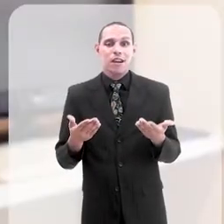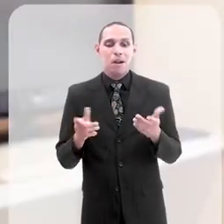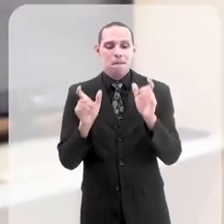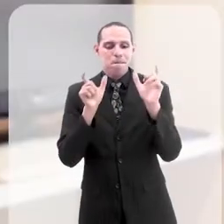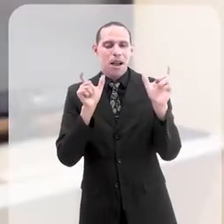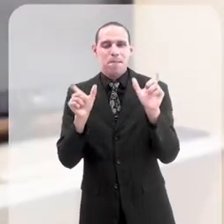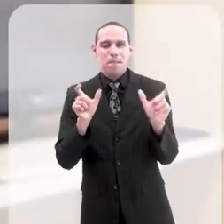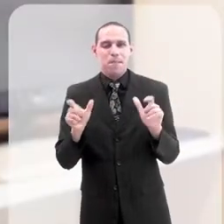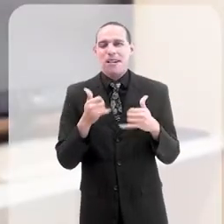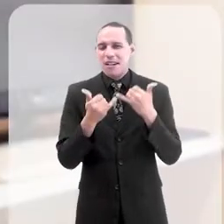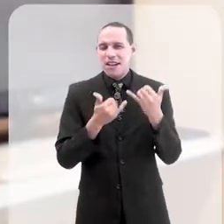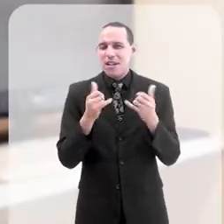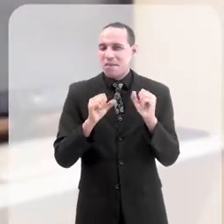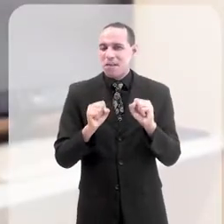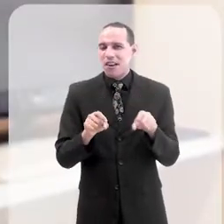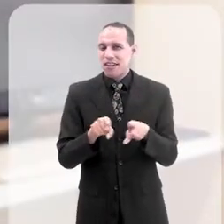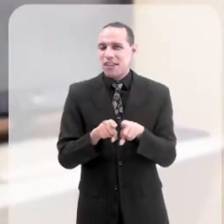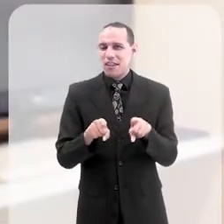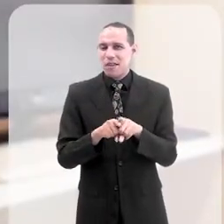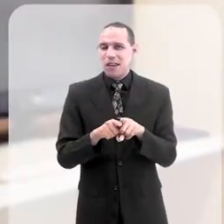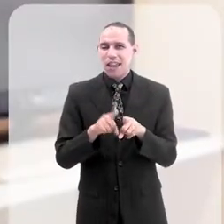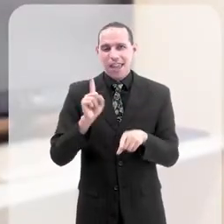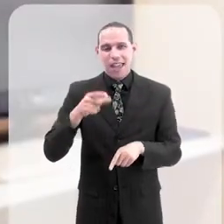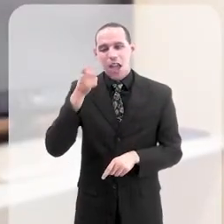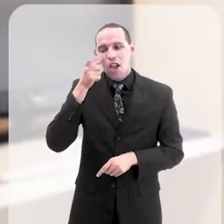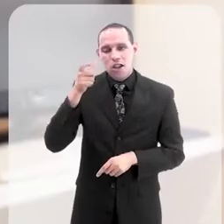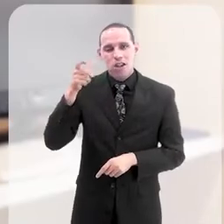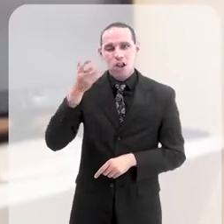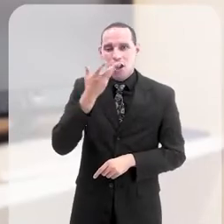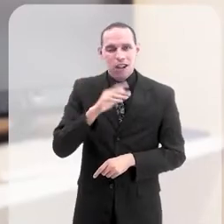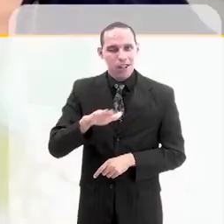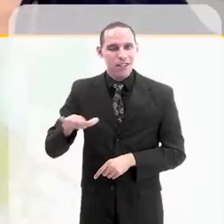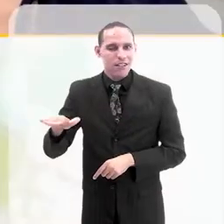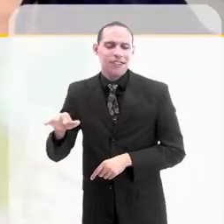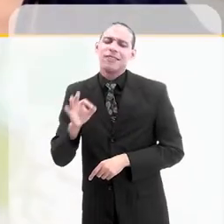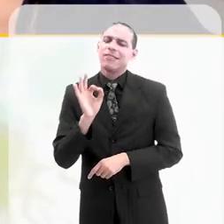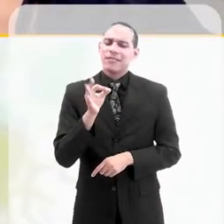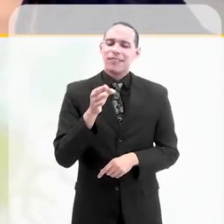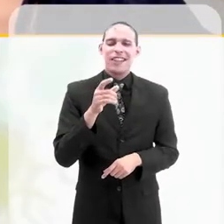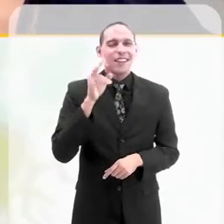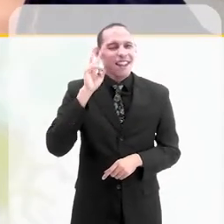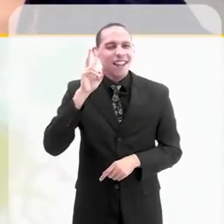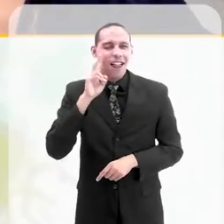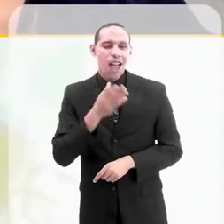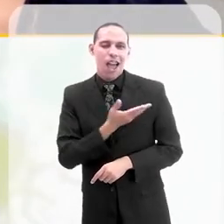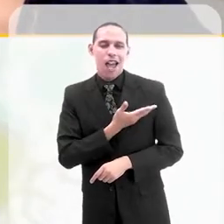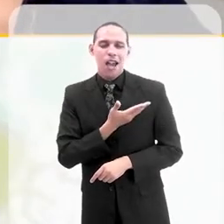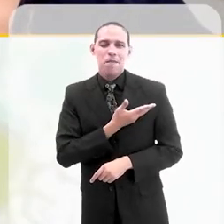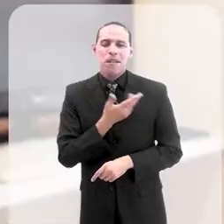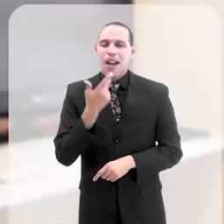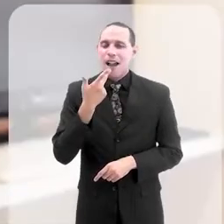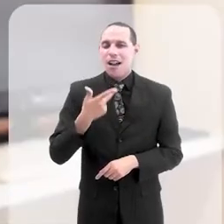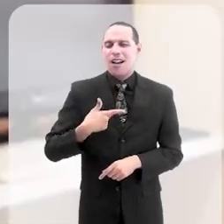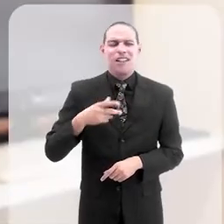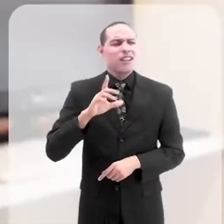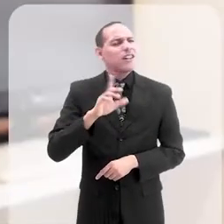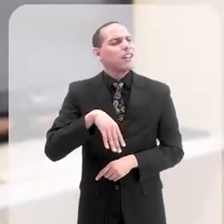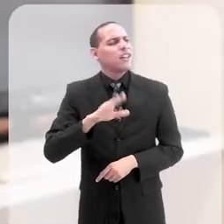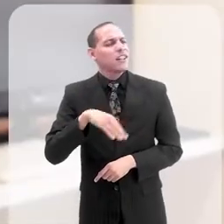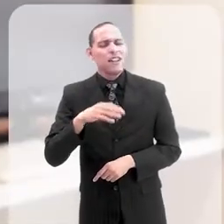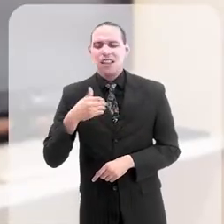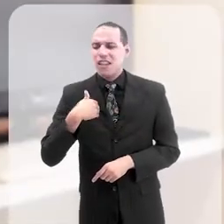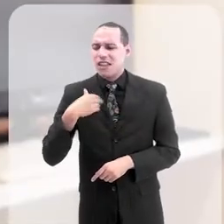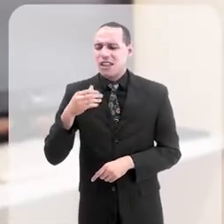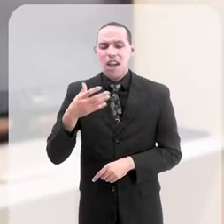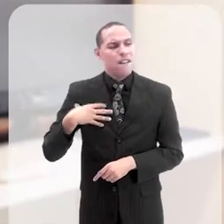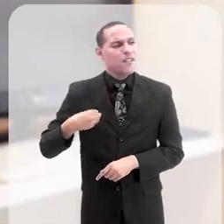de palavras, das palavras também que interessam ele. É, eu lembro de uma Sim. amiga falando: ai, Daniela, não estou conseguindo alfabetizar minha